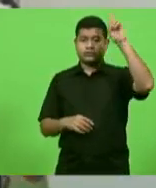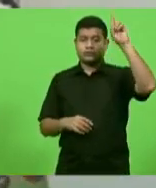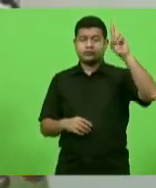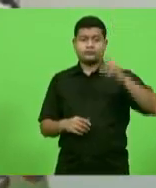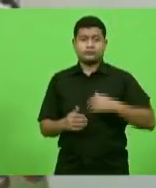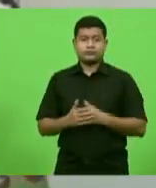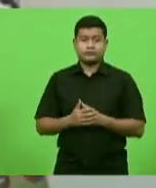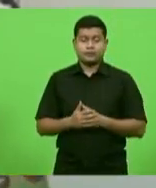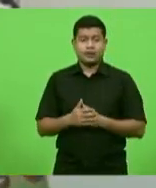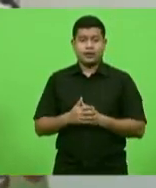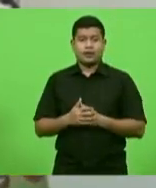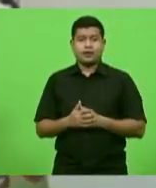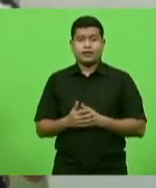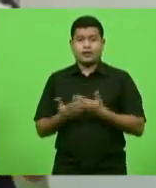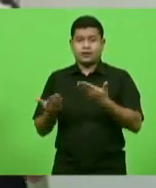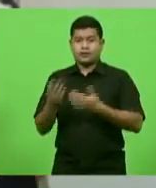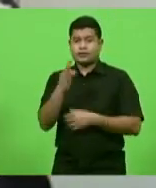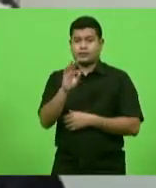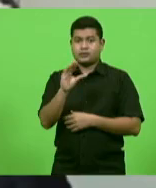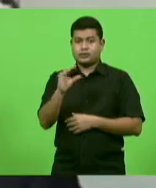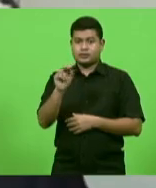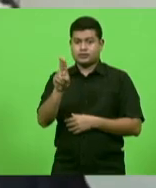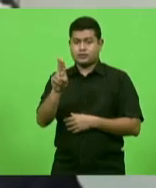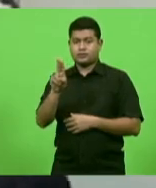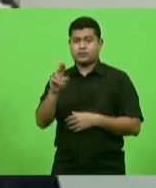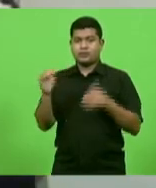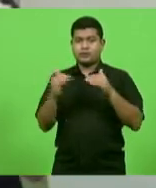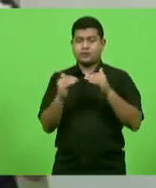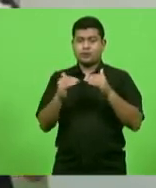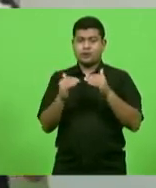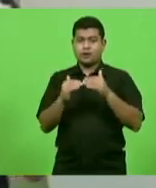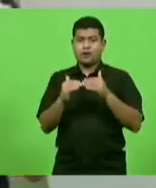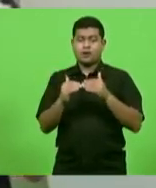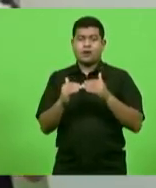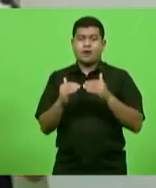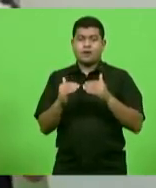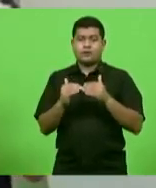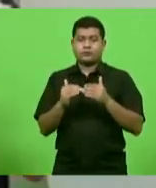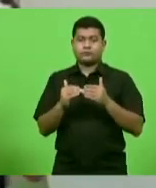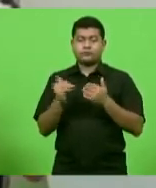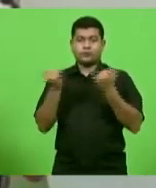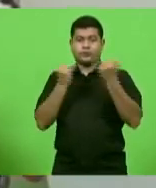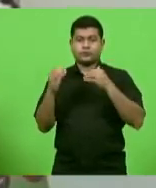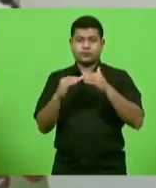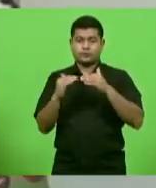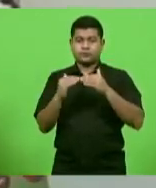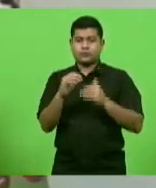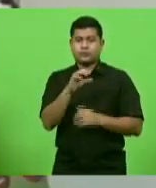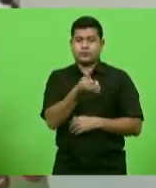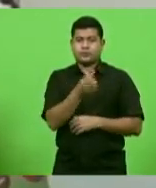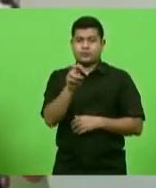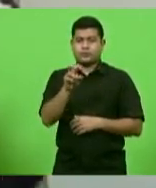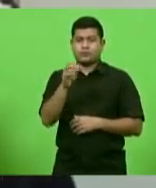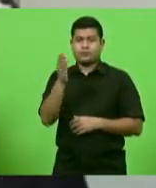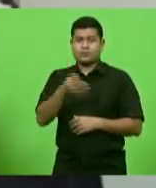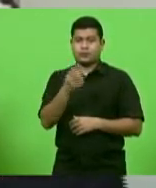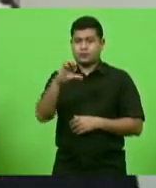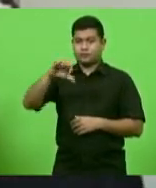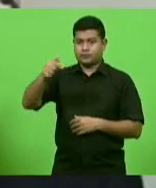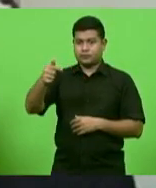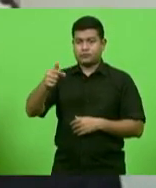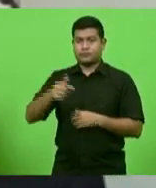chefes Tribunal de Contas da União dados do acordo 65/97 é